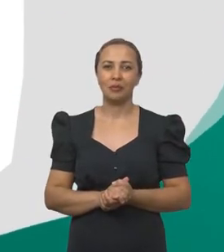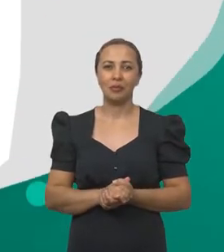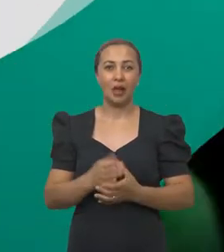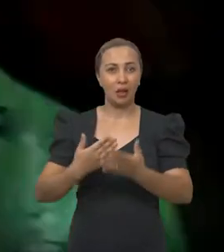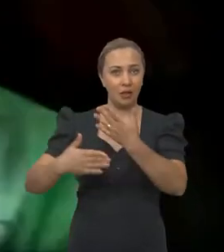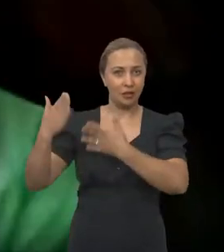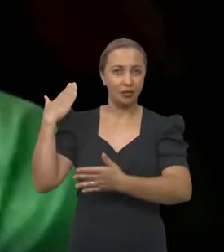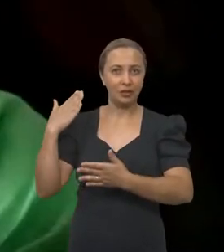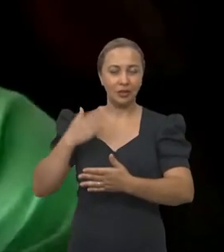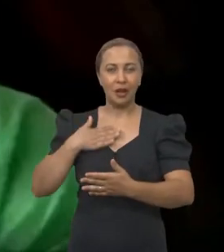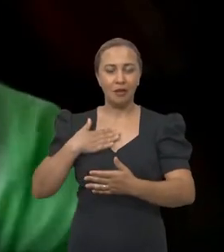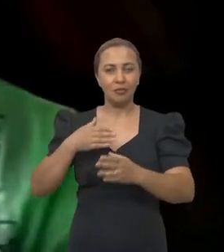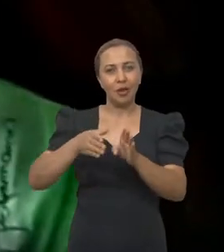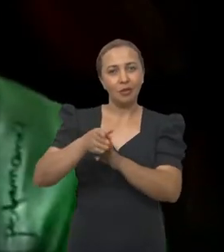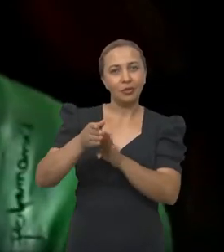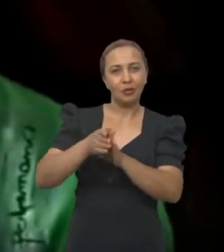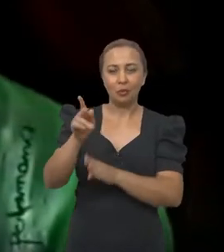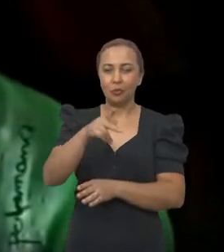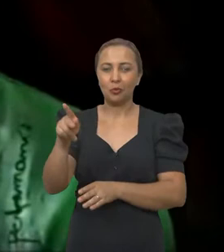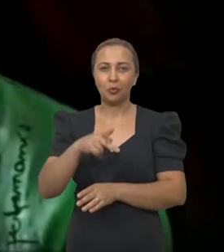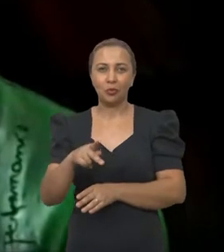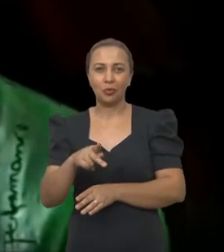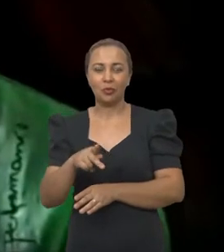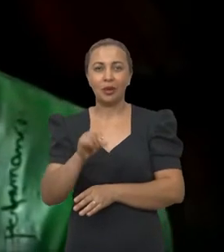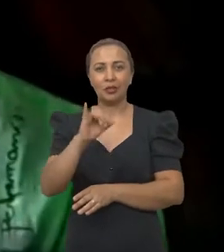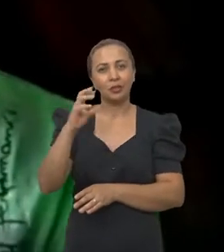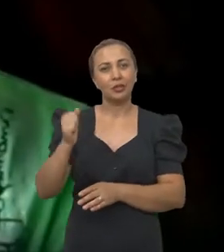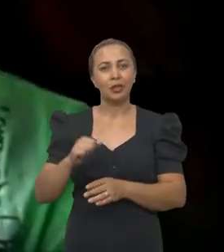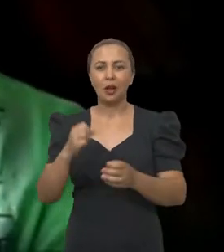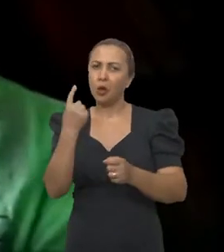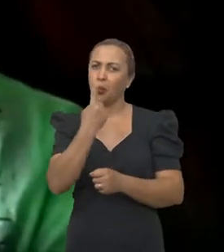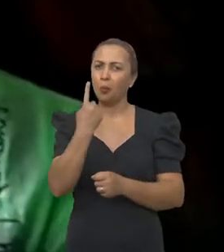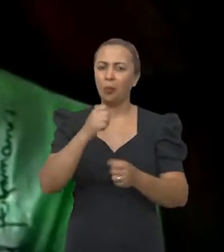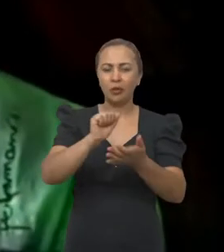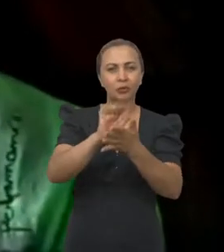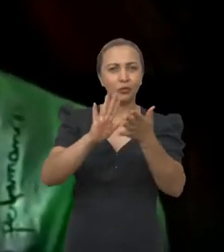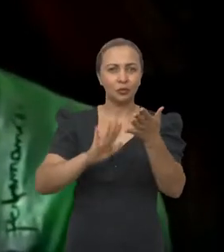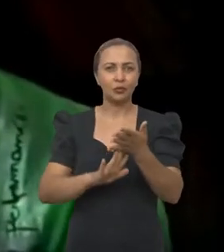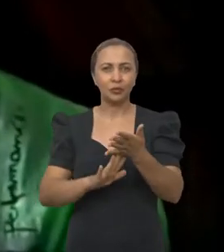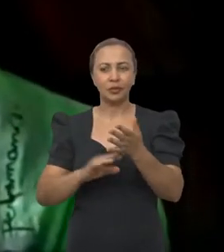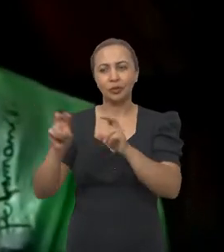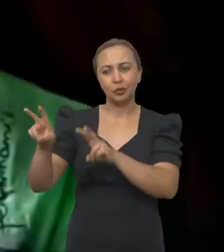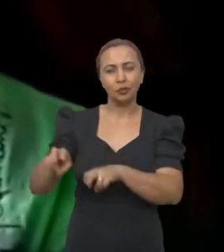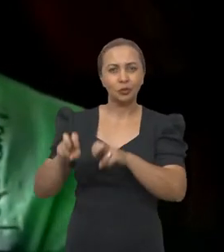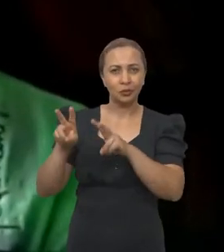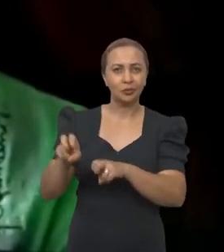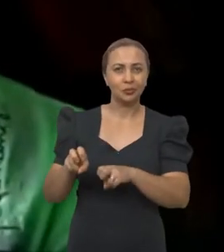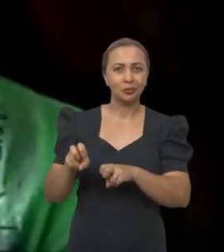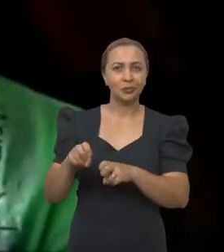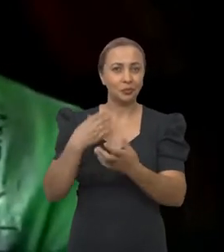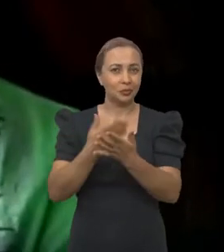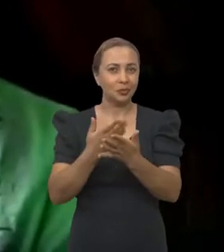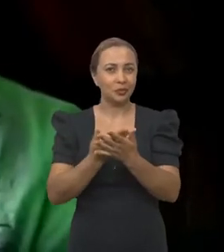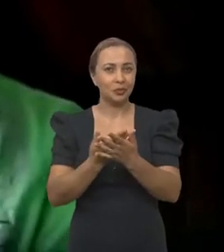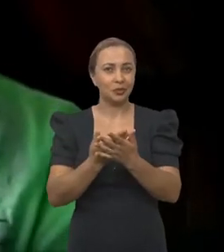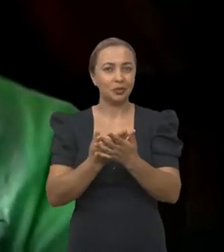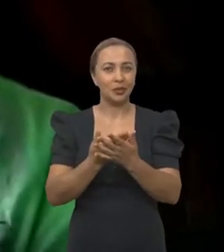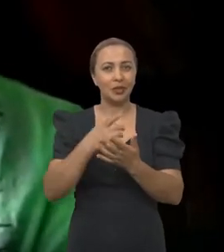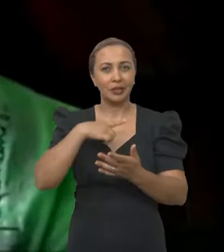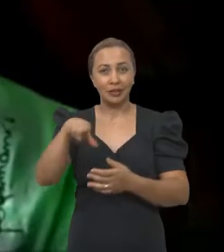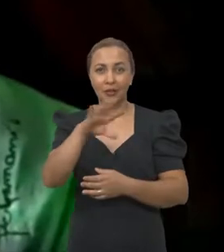E aí fica minha orientadora professora Juliana Andina EA grama das atividades de campo